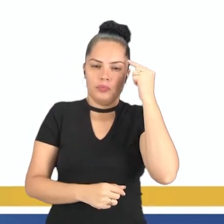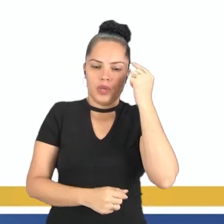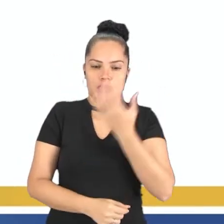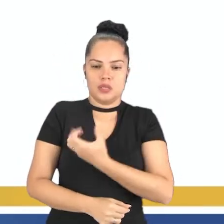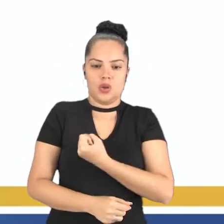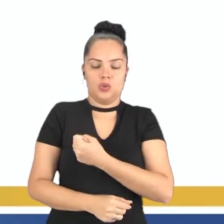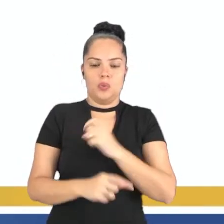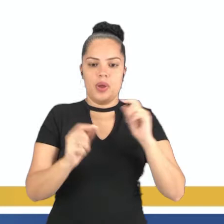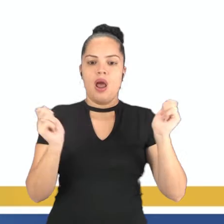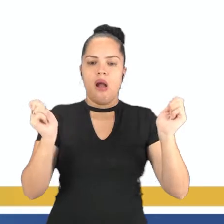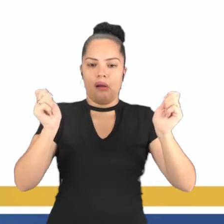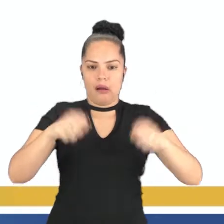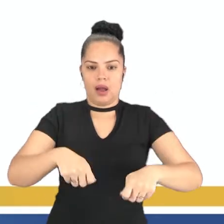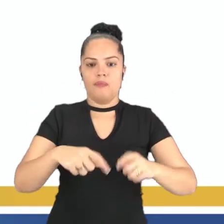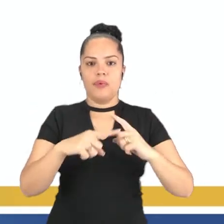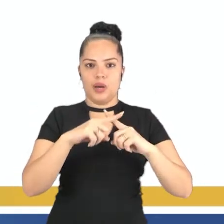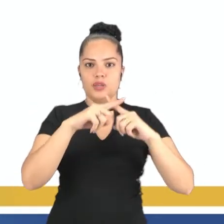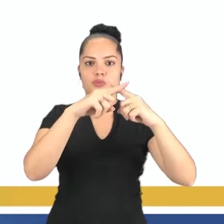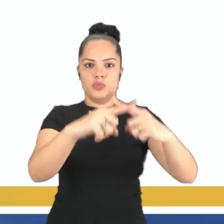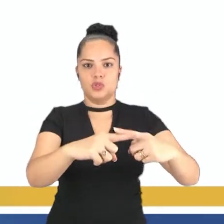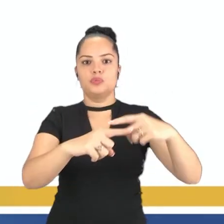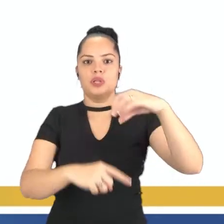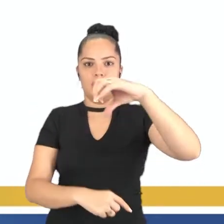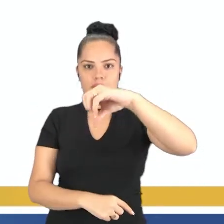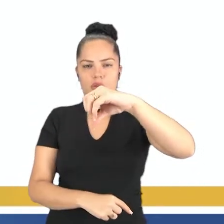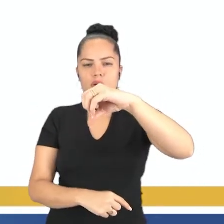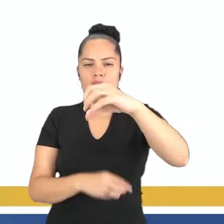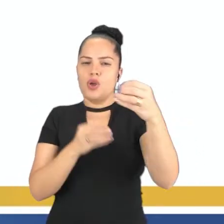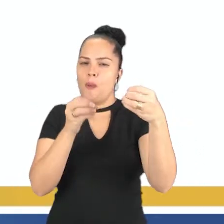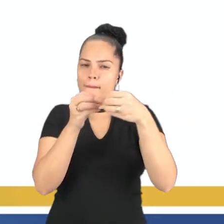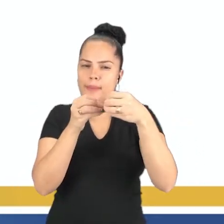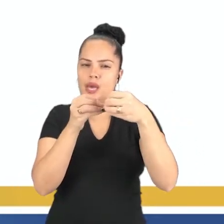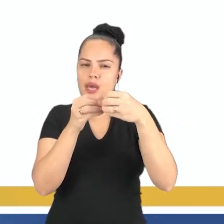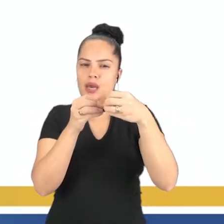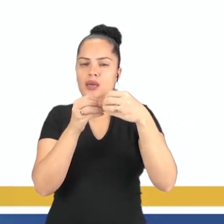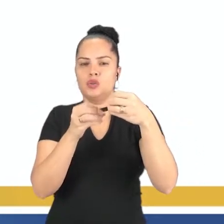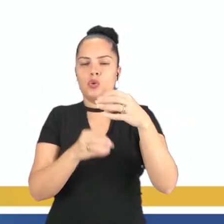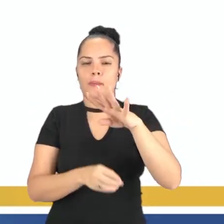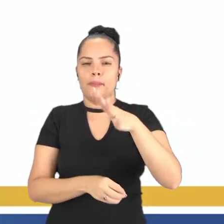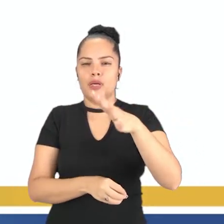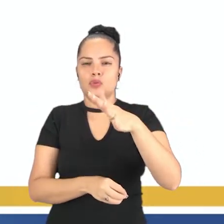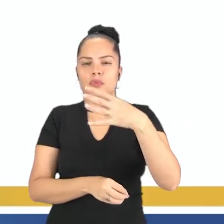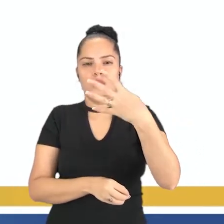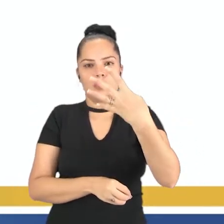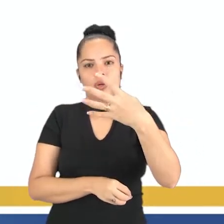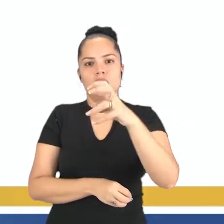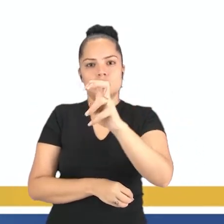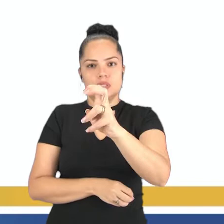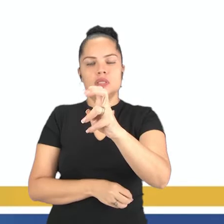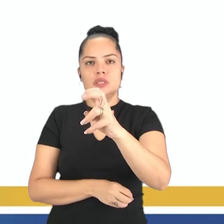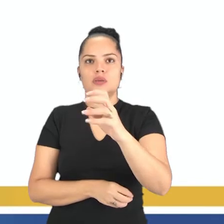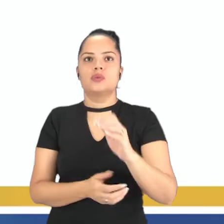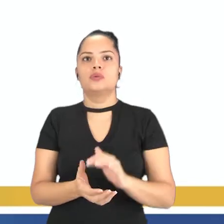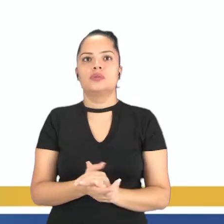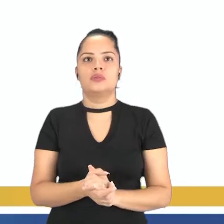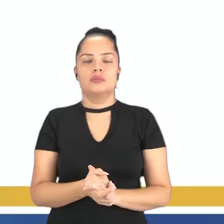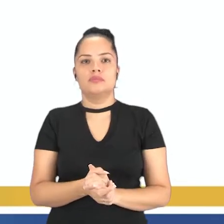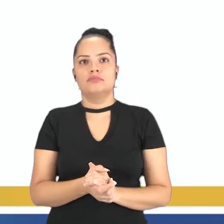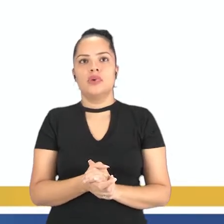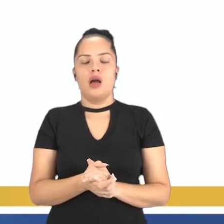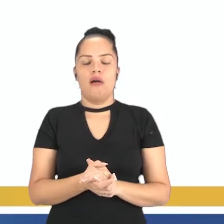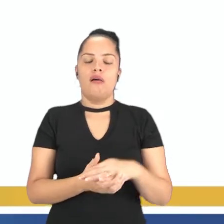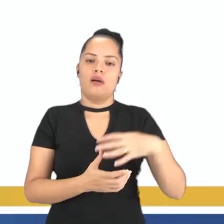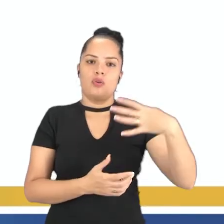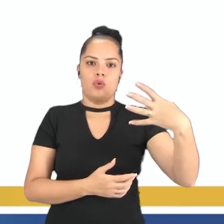por 9 é próximo ou igual a 45, certo? Que número é esse? O número